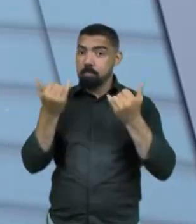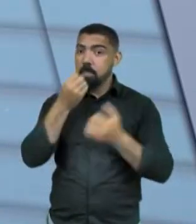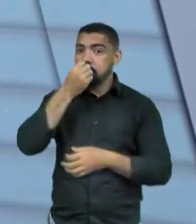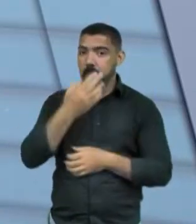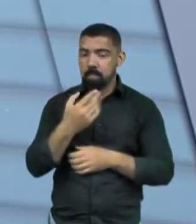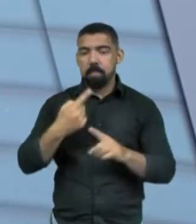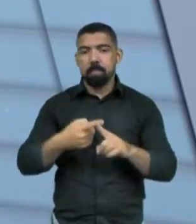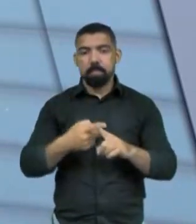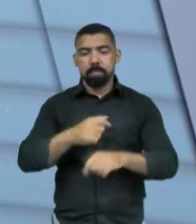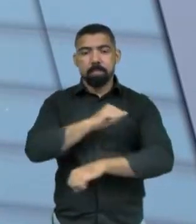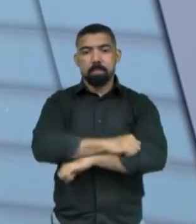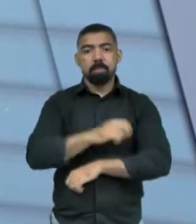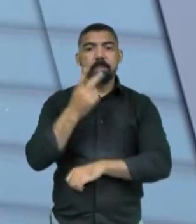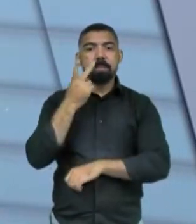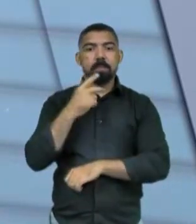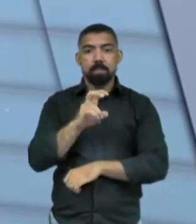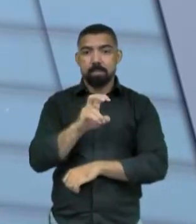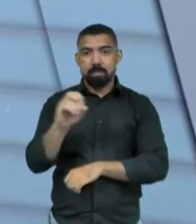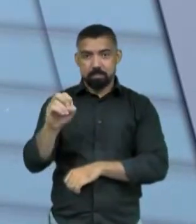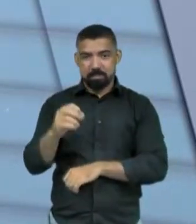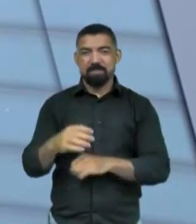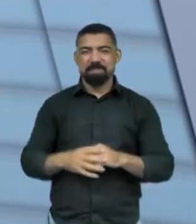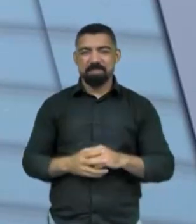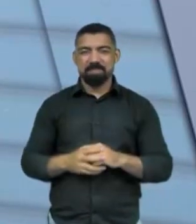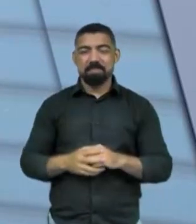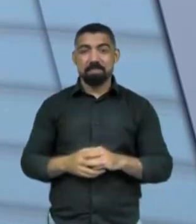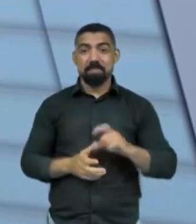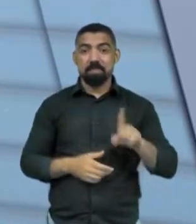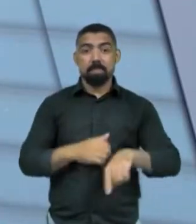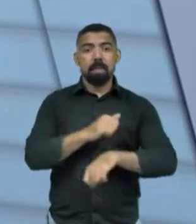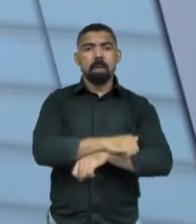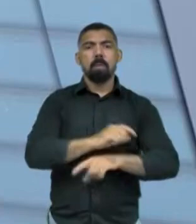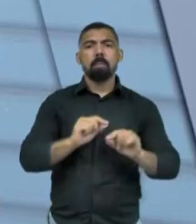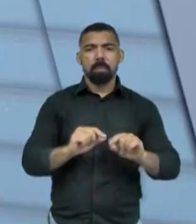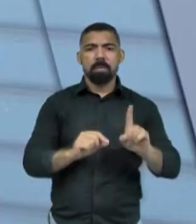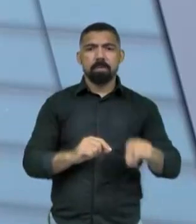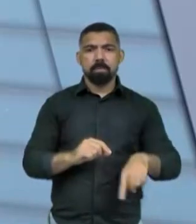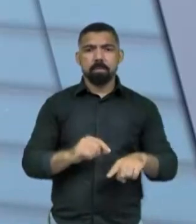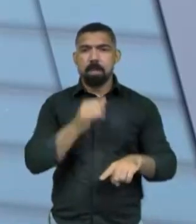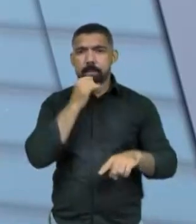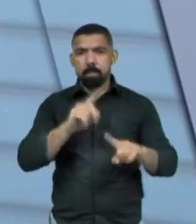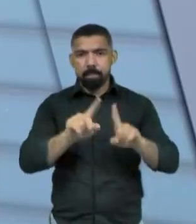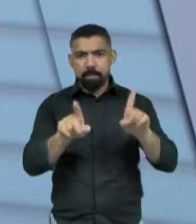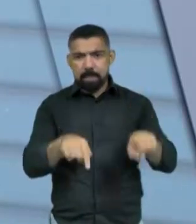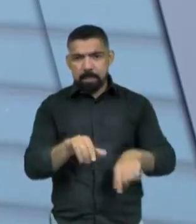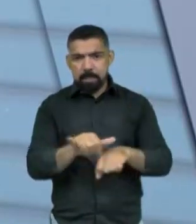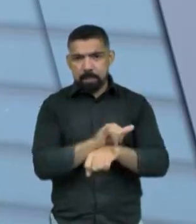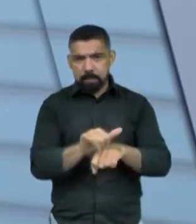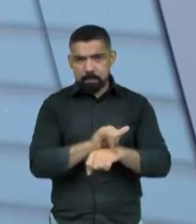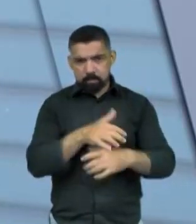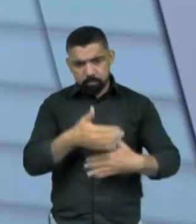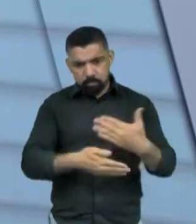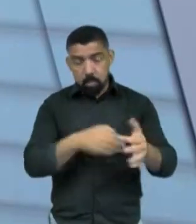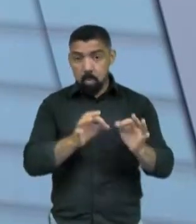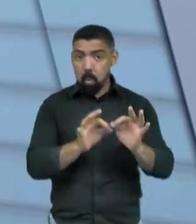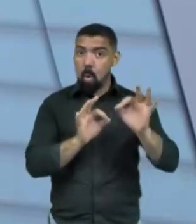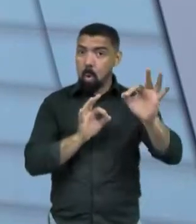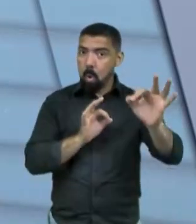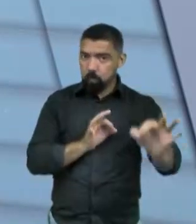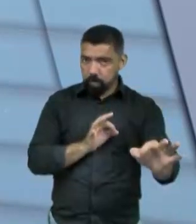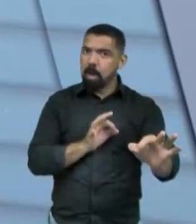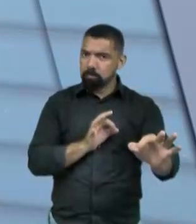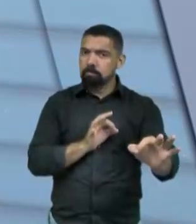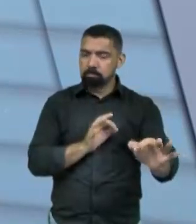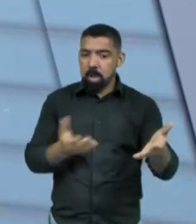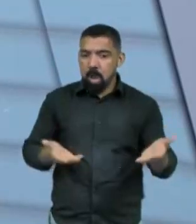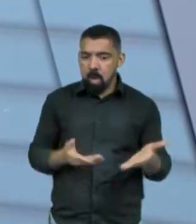plataforma Ceará 2050, que é uma plataforma de planejamento estratégico de longo prazo,